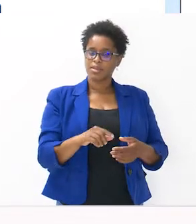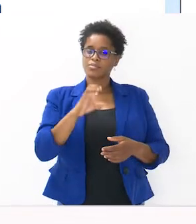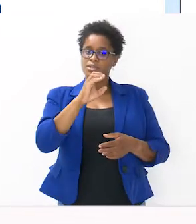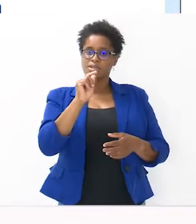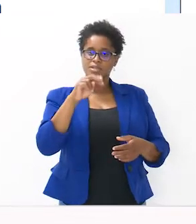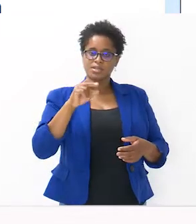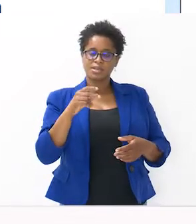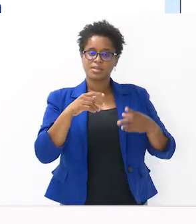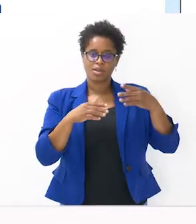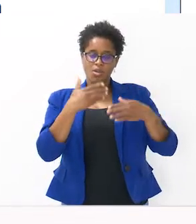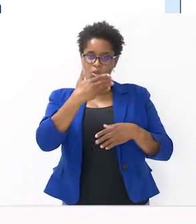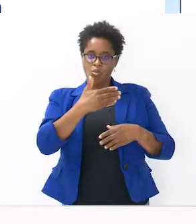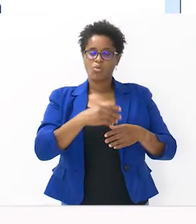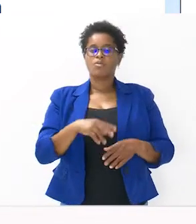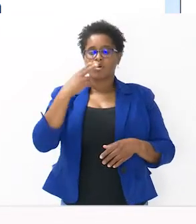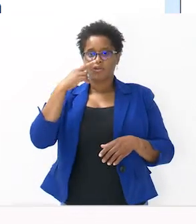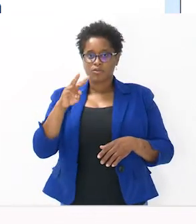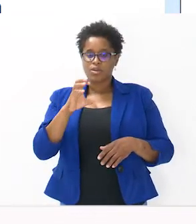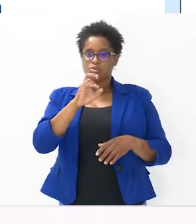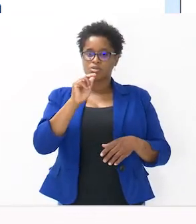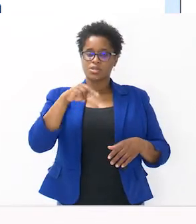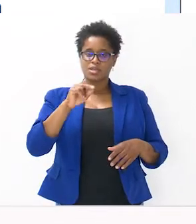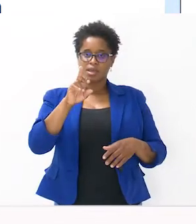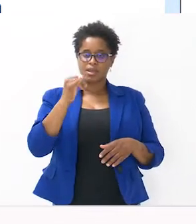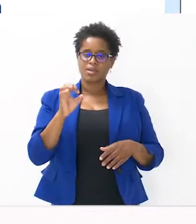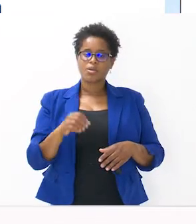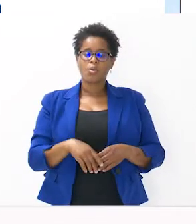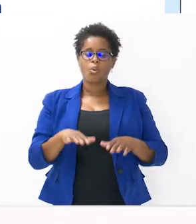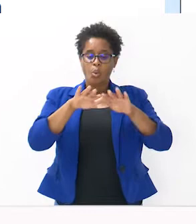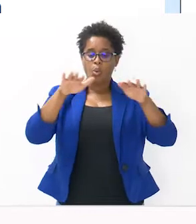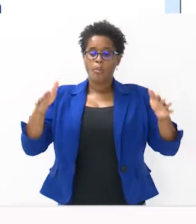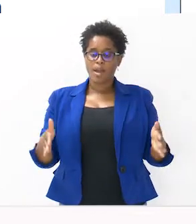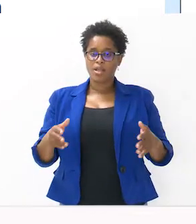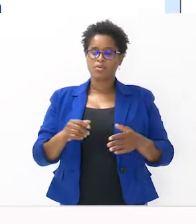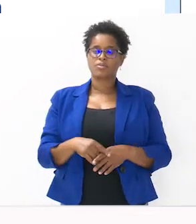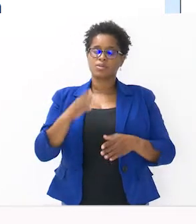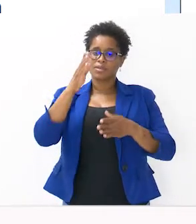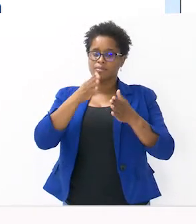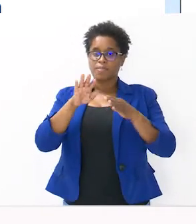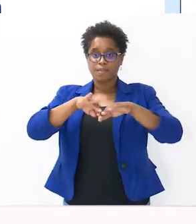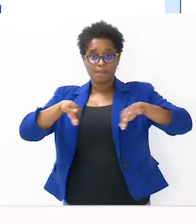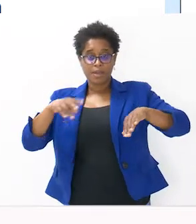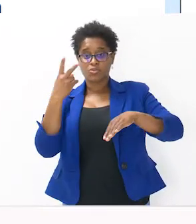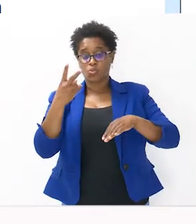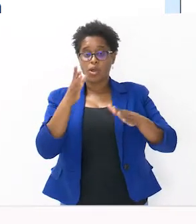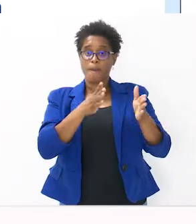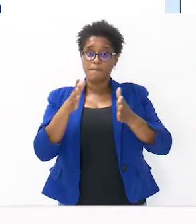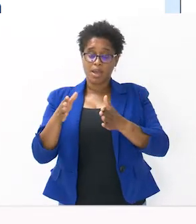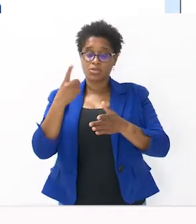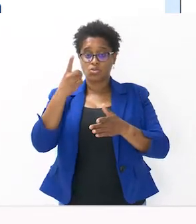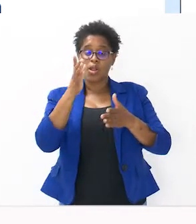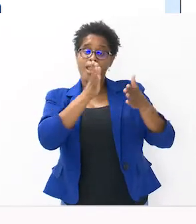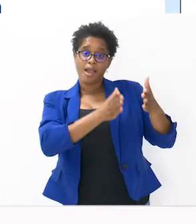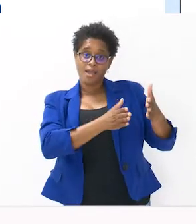cena 1. Vamos ver o cenário. O palco divide-se em duas partes. De um